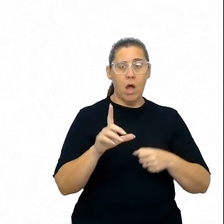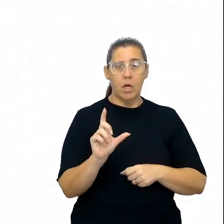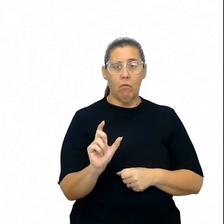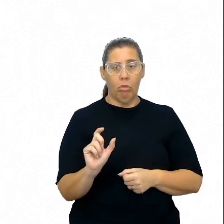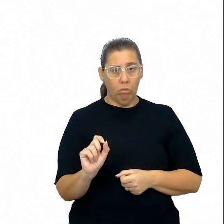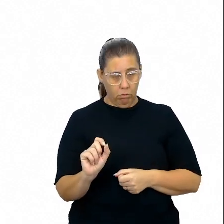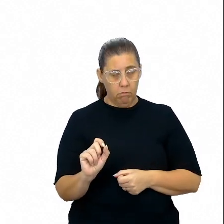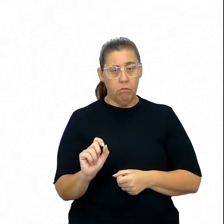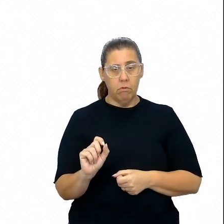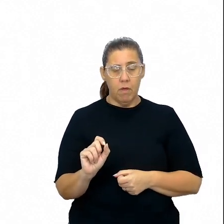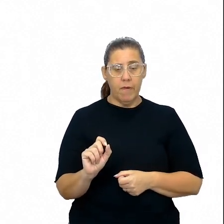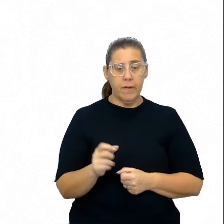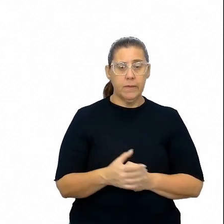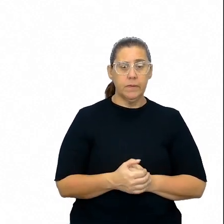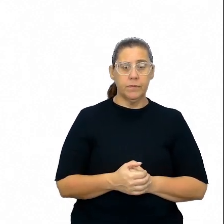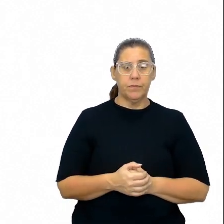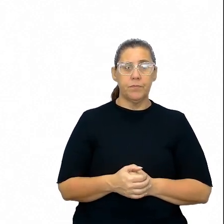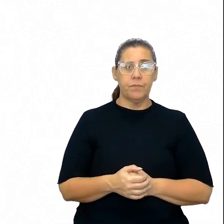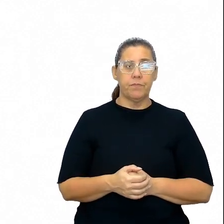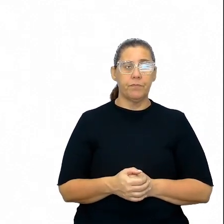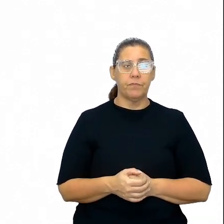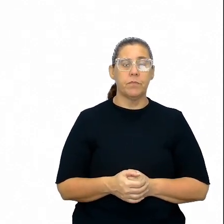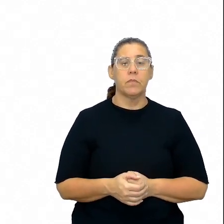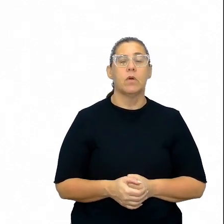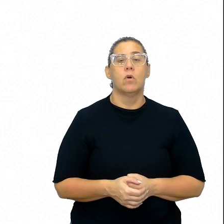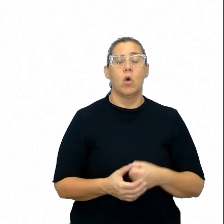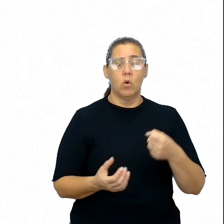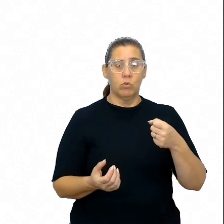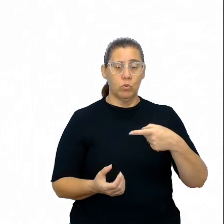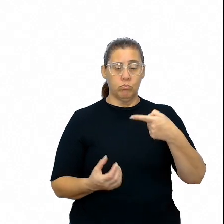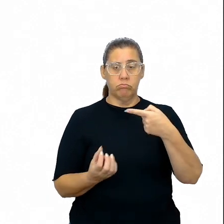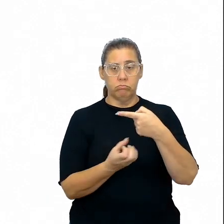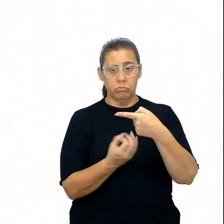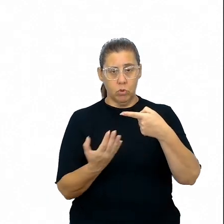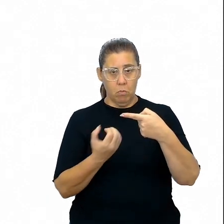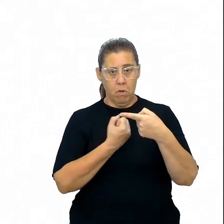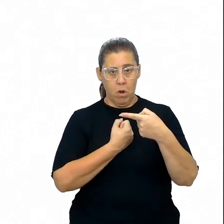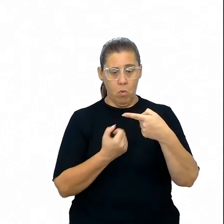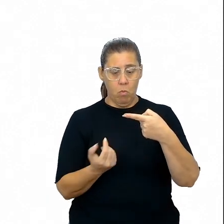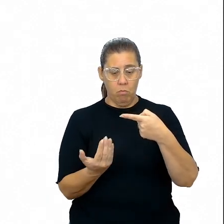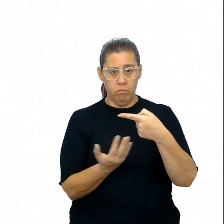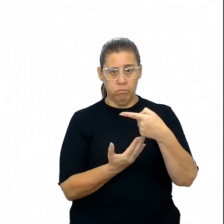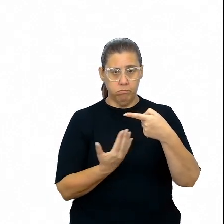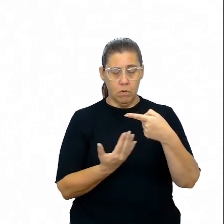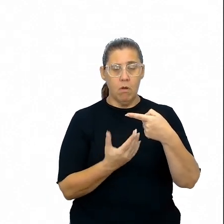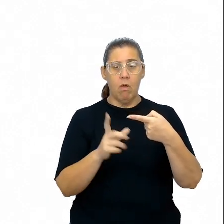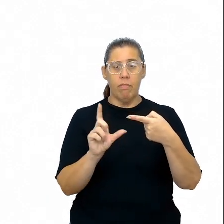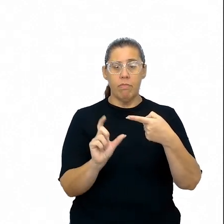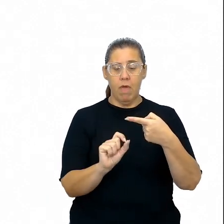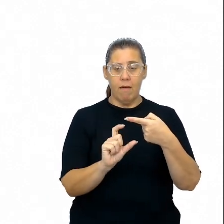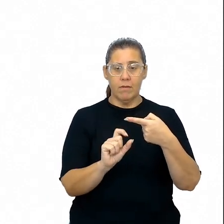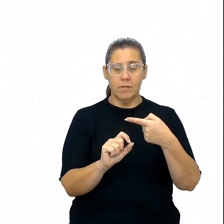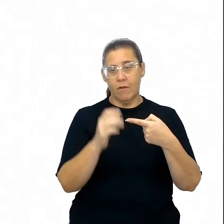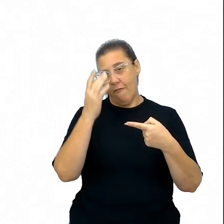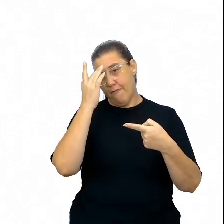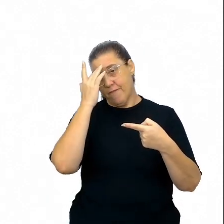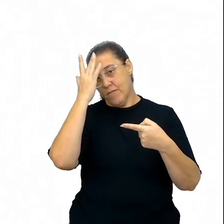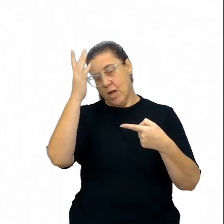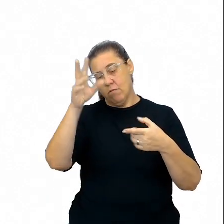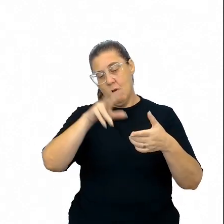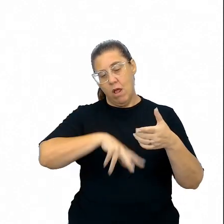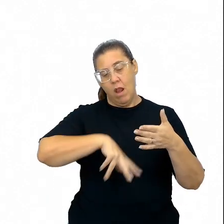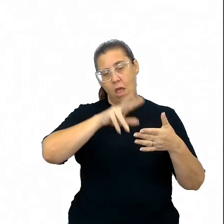seja, aonde tudo frações, onde o nosso denominador seria 10, faria as frações equivalentes, ficaria mais fácil a leitura,